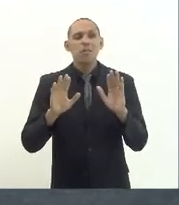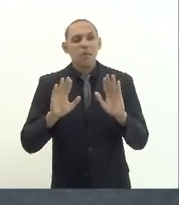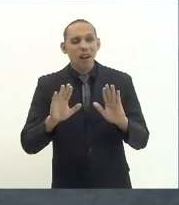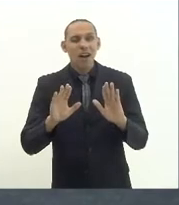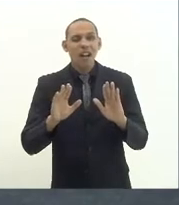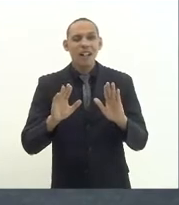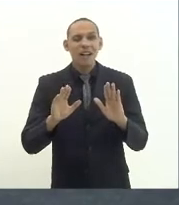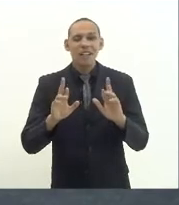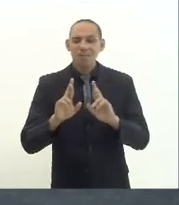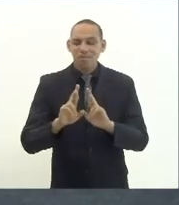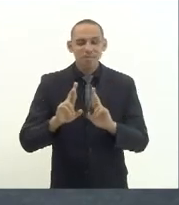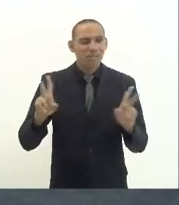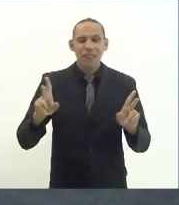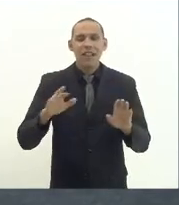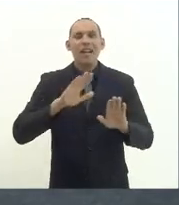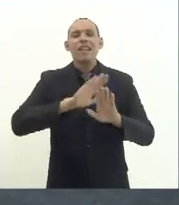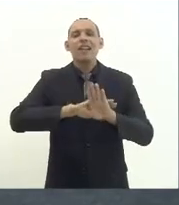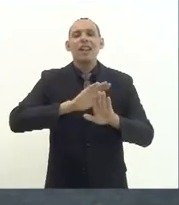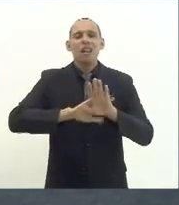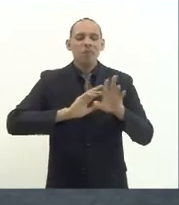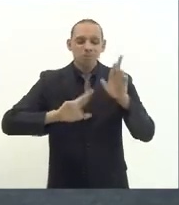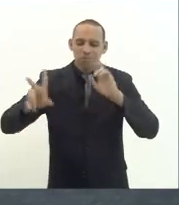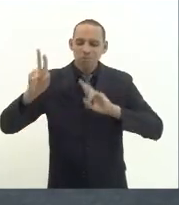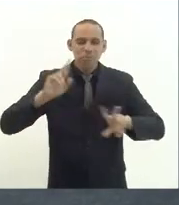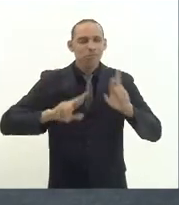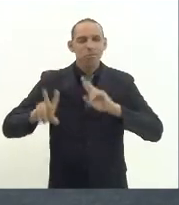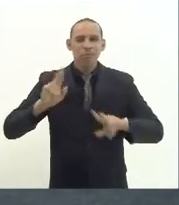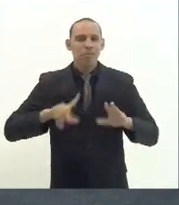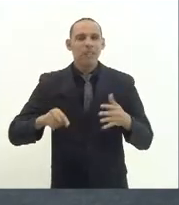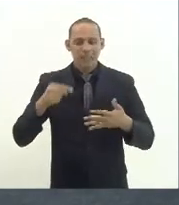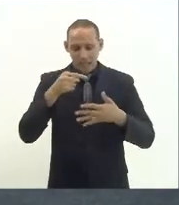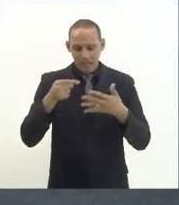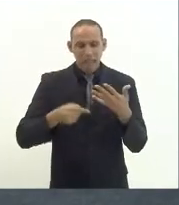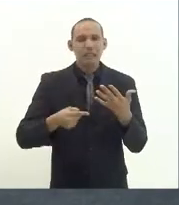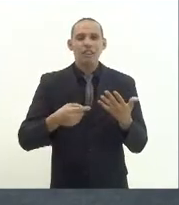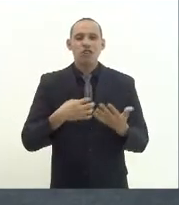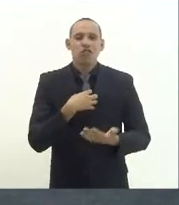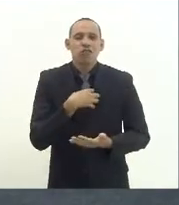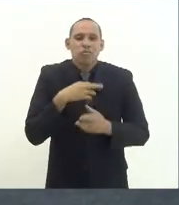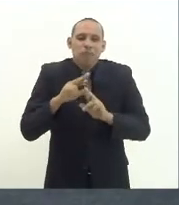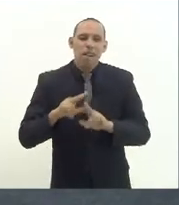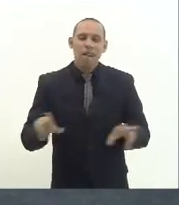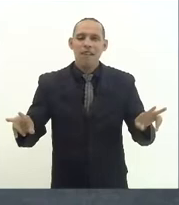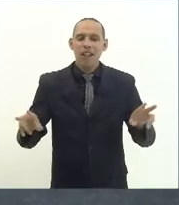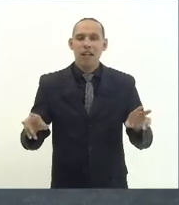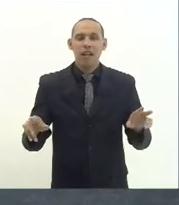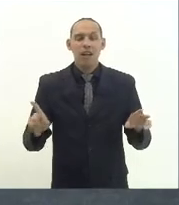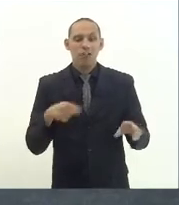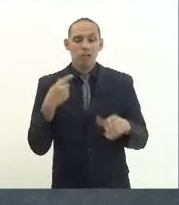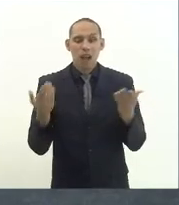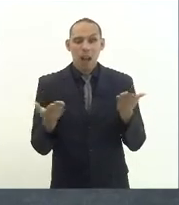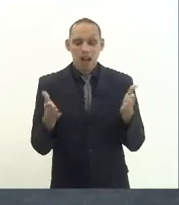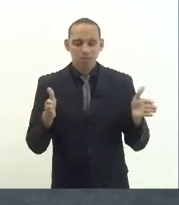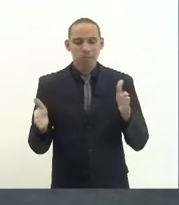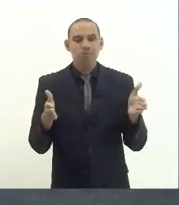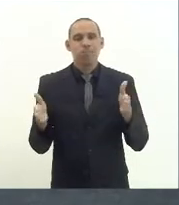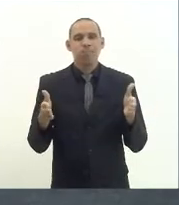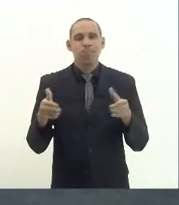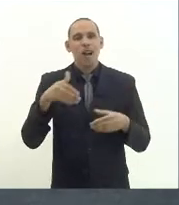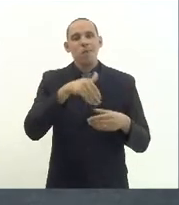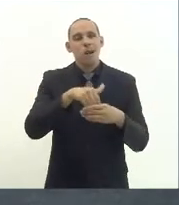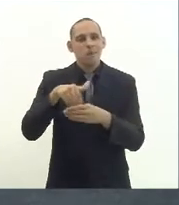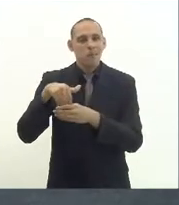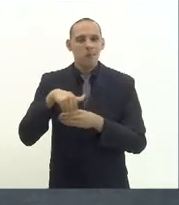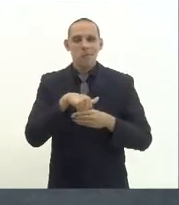alma uma divergência ideológica Clara em vários sentidos aqui na casa nós tamos um período Presidente eleitoral